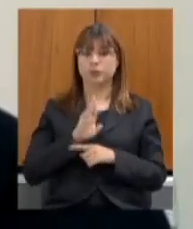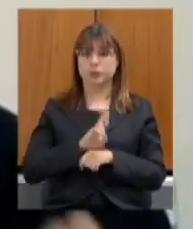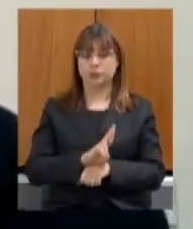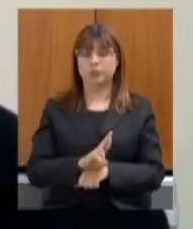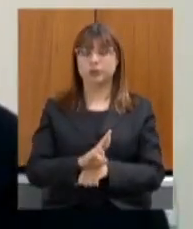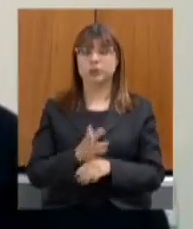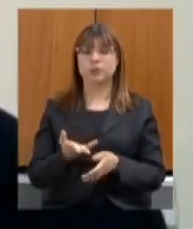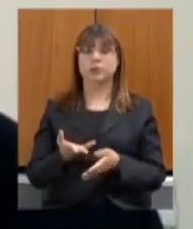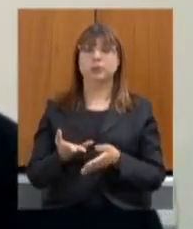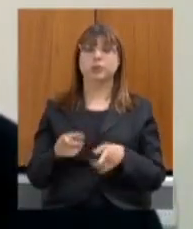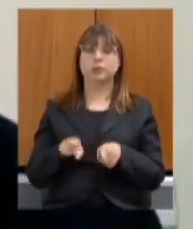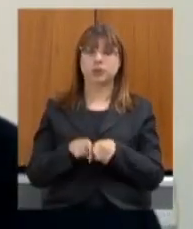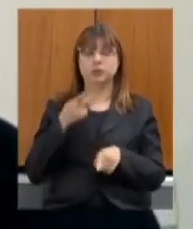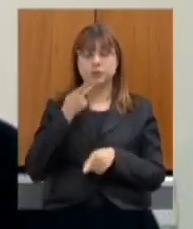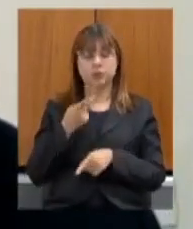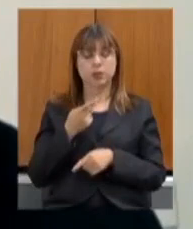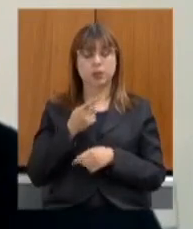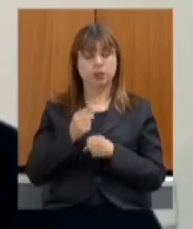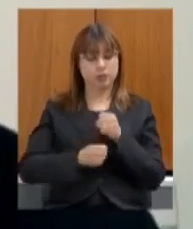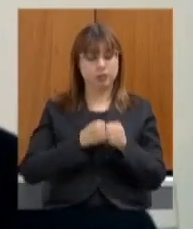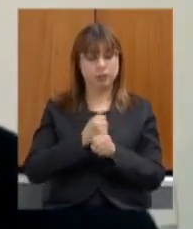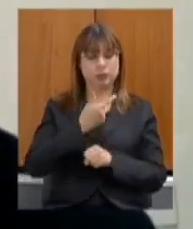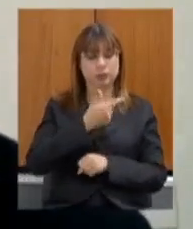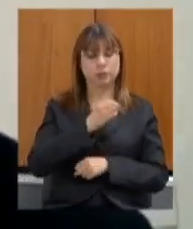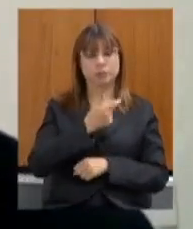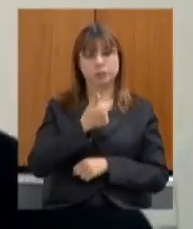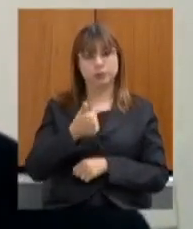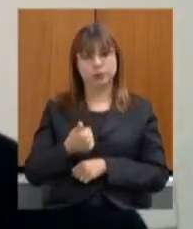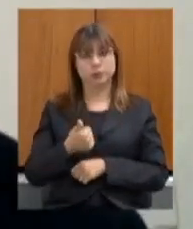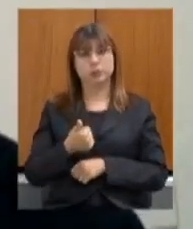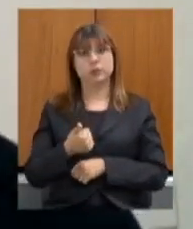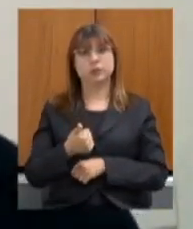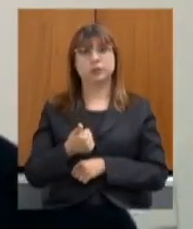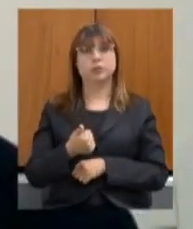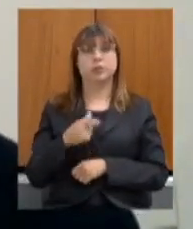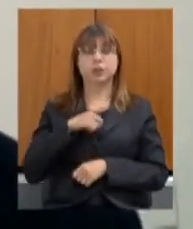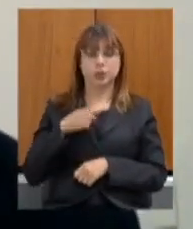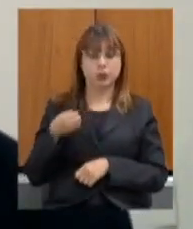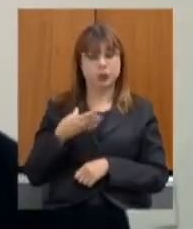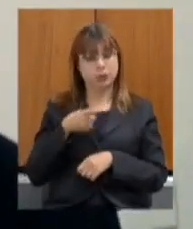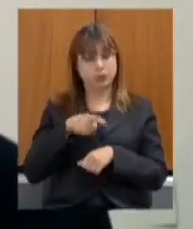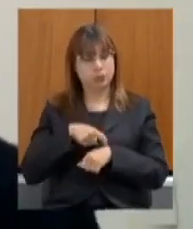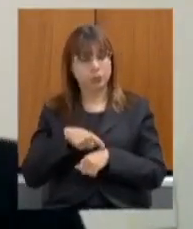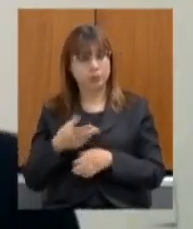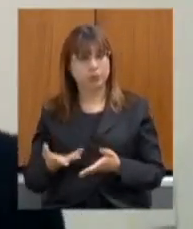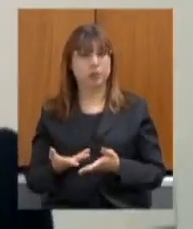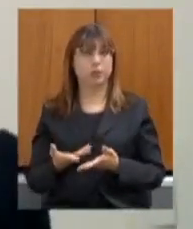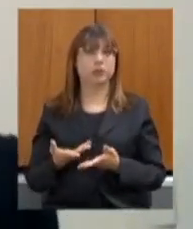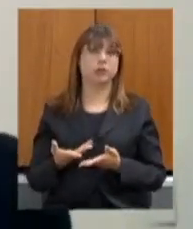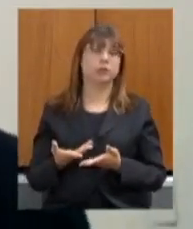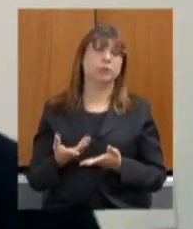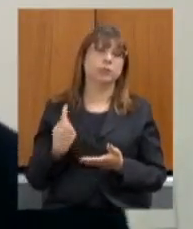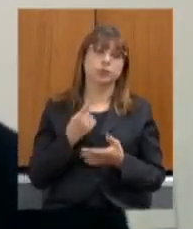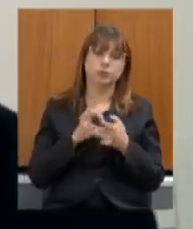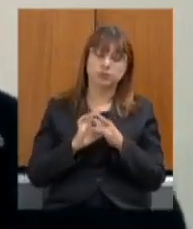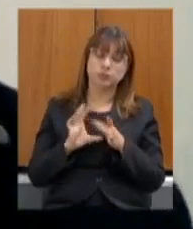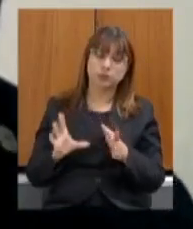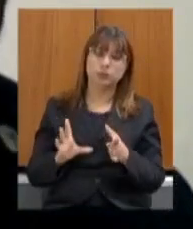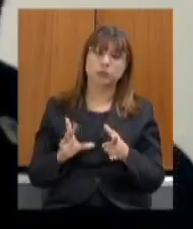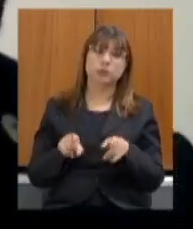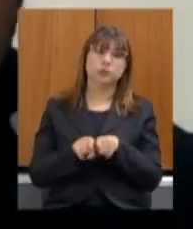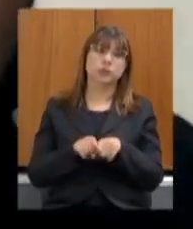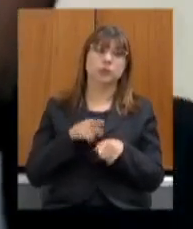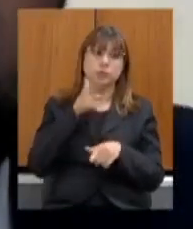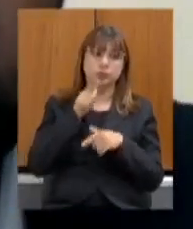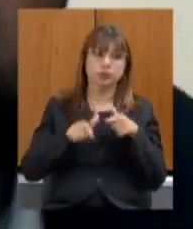dizer, secretário, que em 2021 novos ventos chegam por aí, e que estamos juntos, estamos à inteira disposição para poder